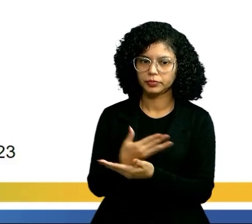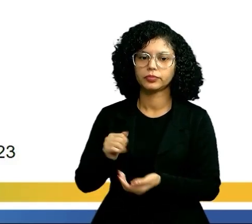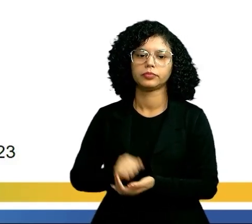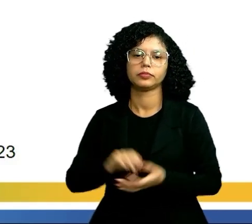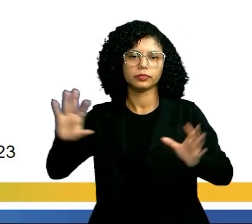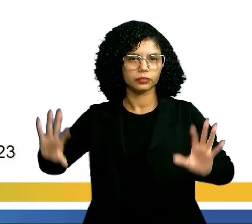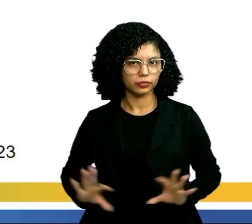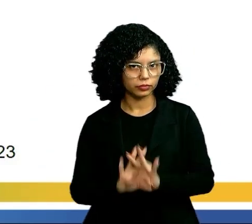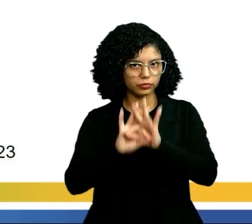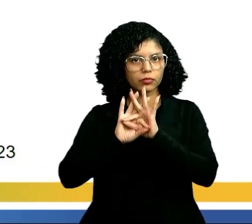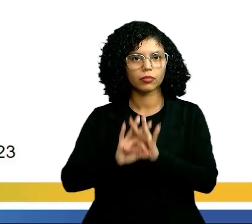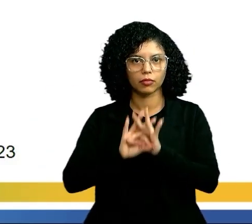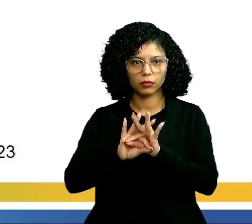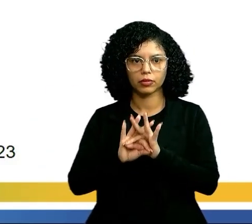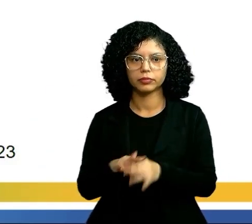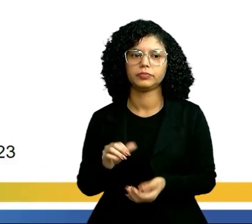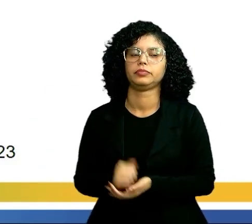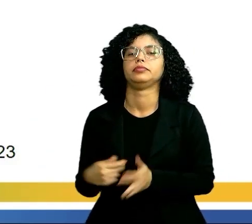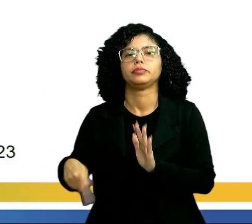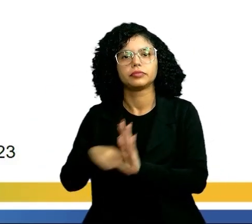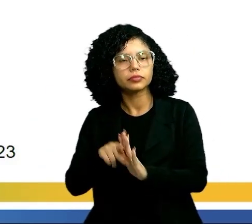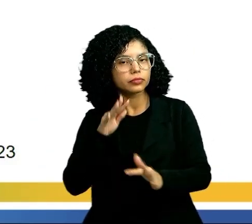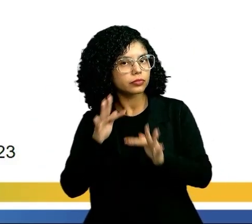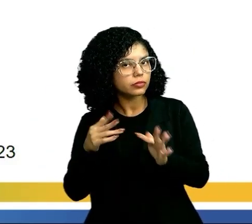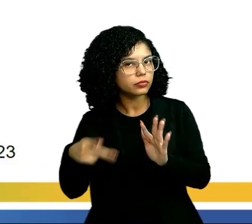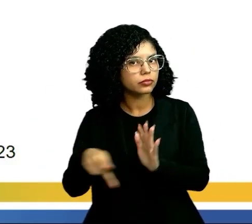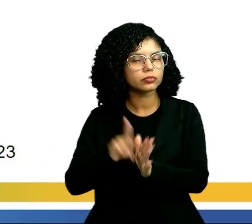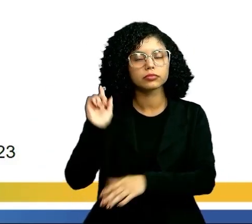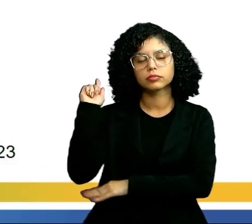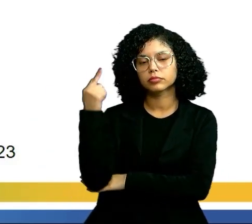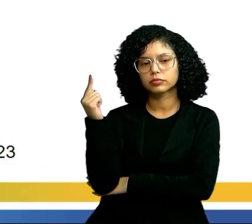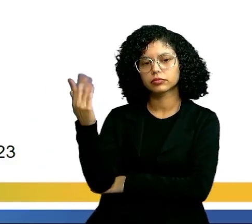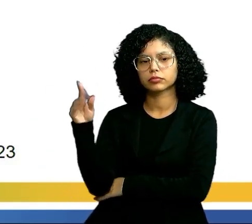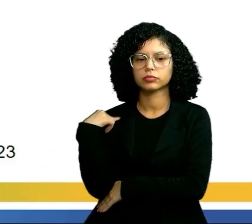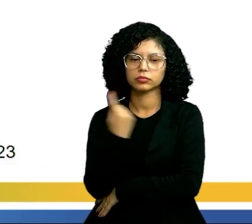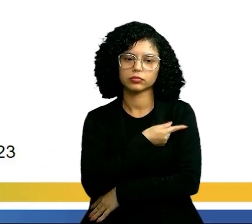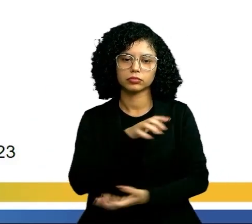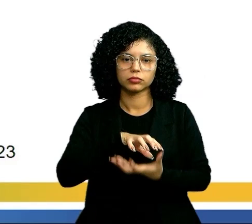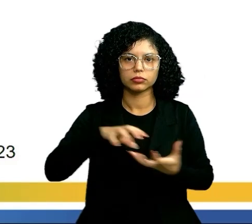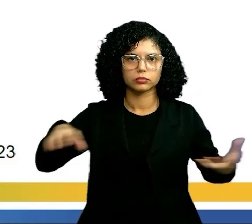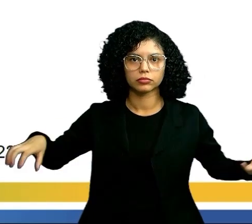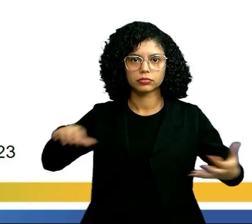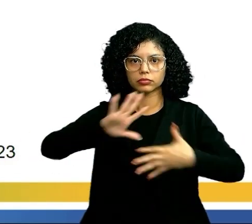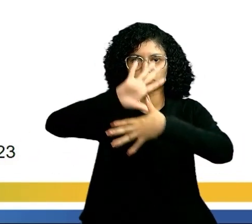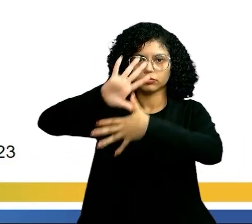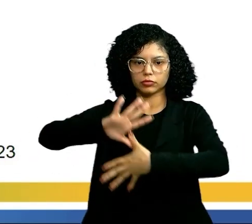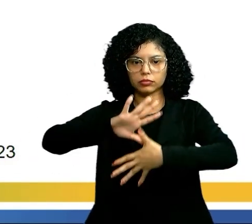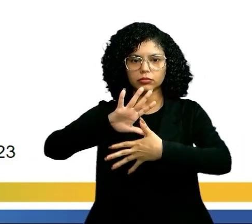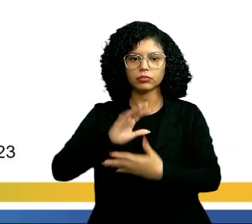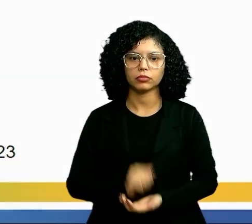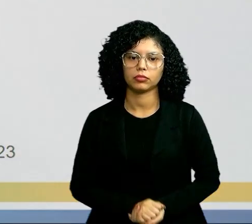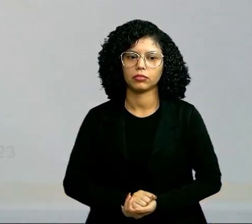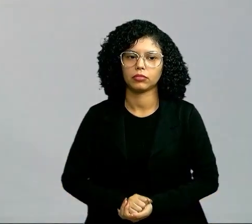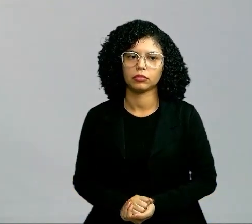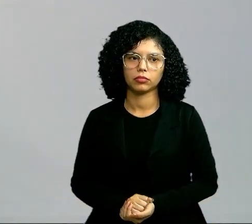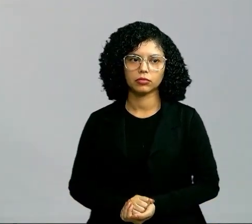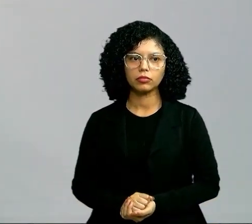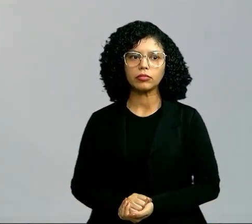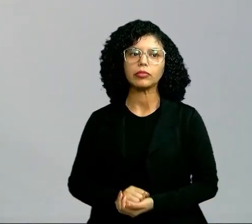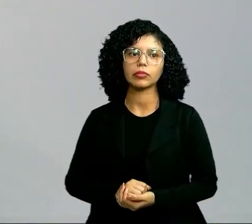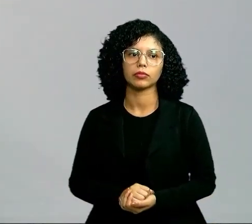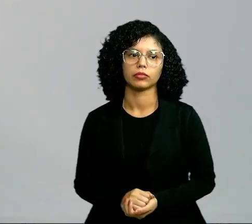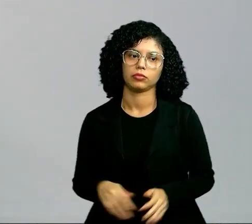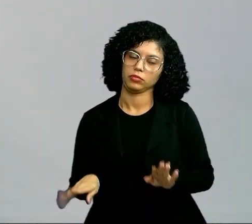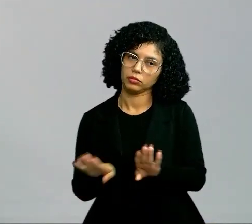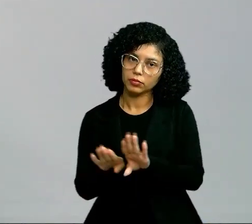está relacionada aos critérios físicos geográficos do nosso continente americano. A